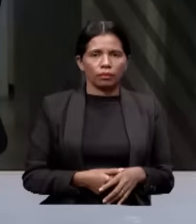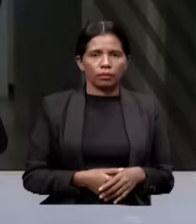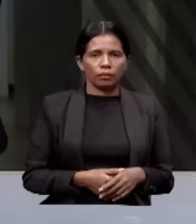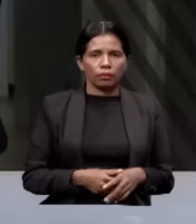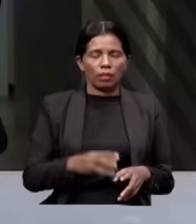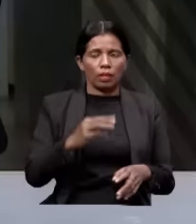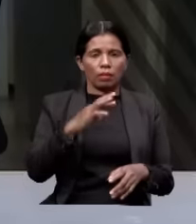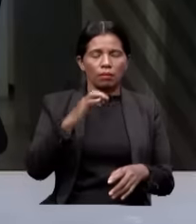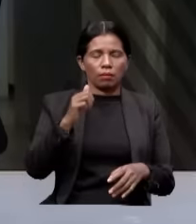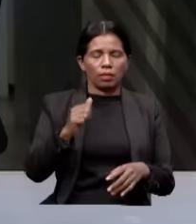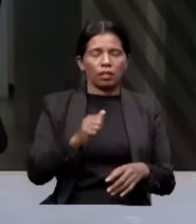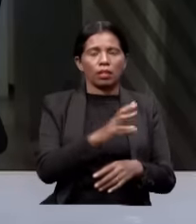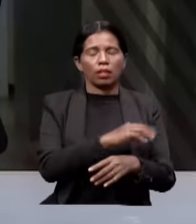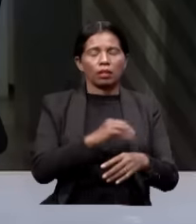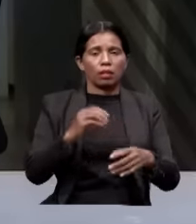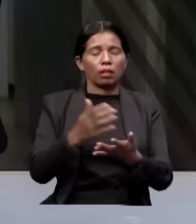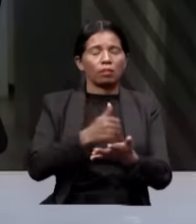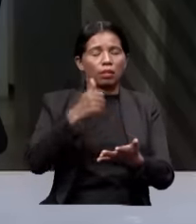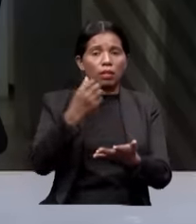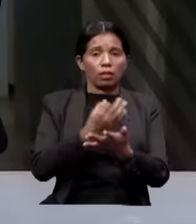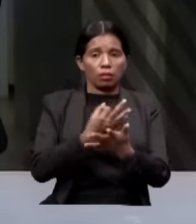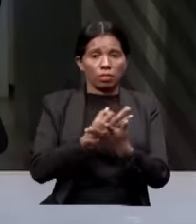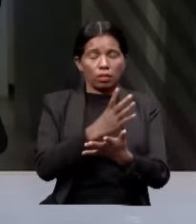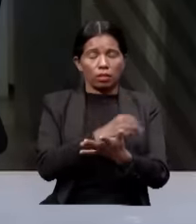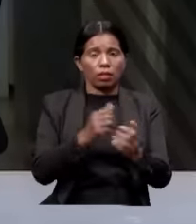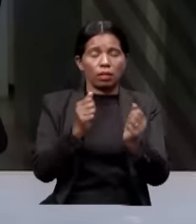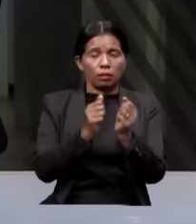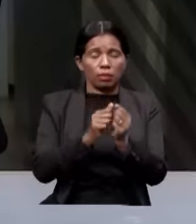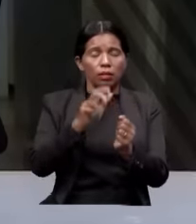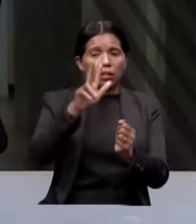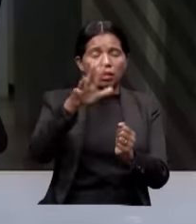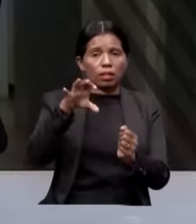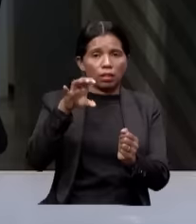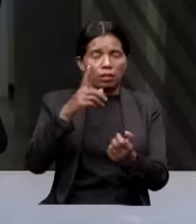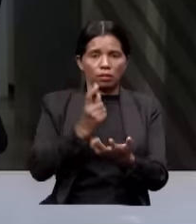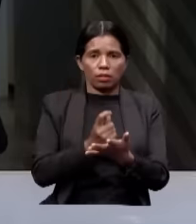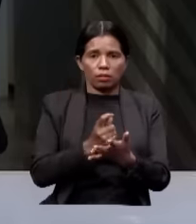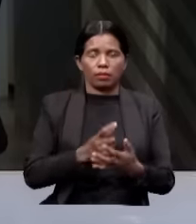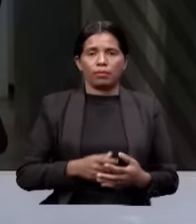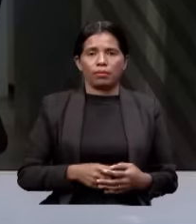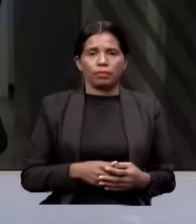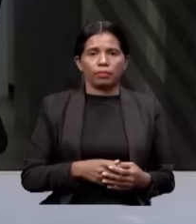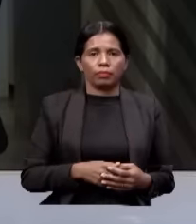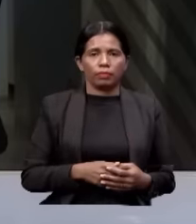Maria Gomes kona zogolo tare Grand Dragon un montante dollaro americano rihun atostolo.